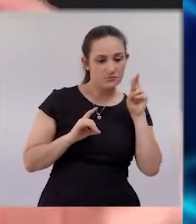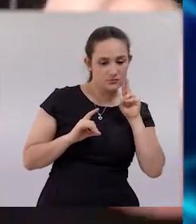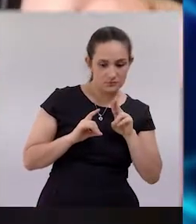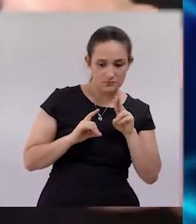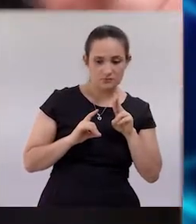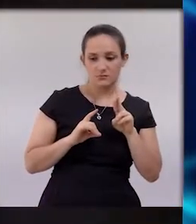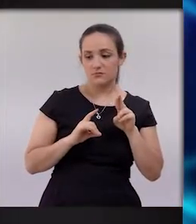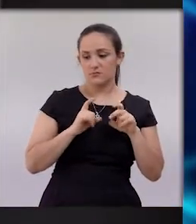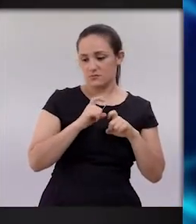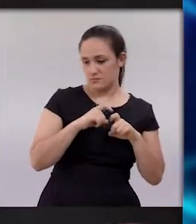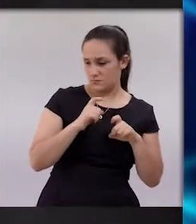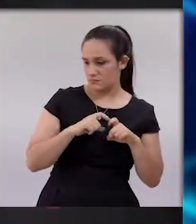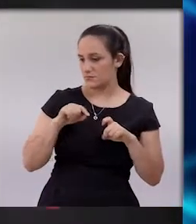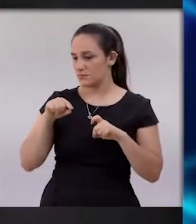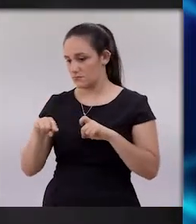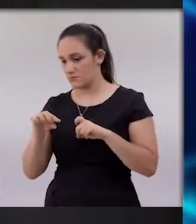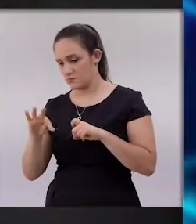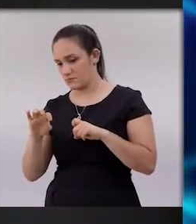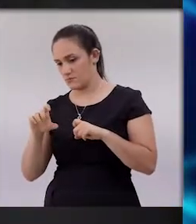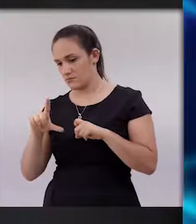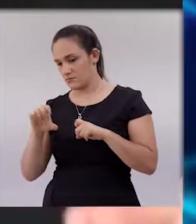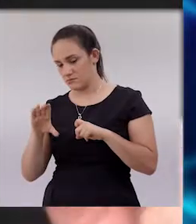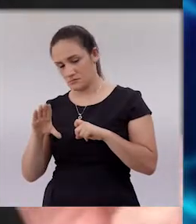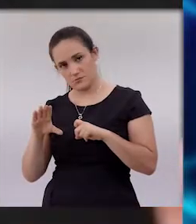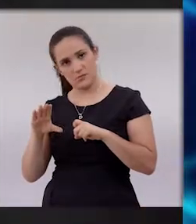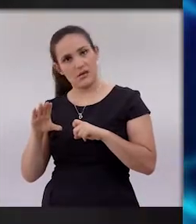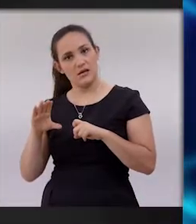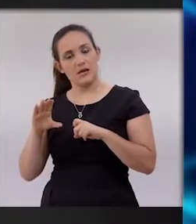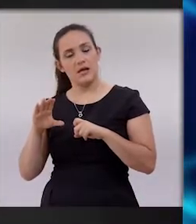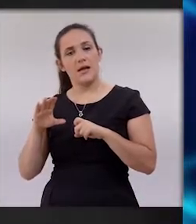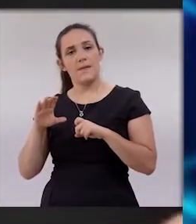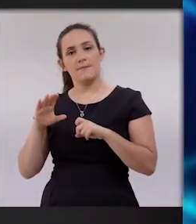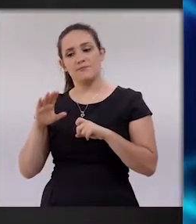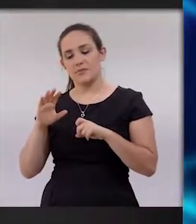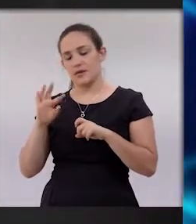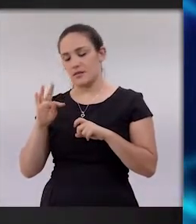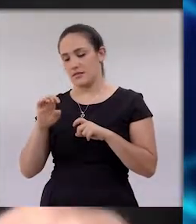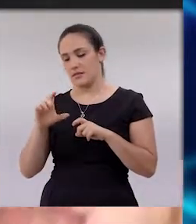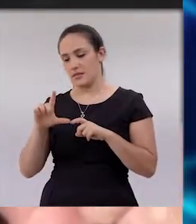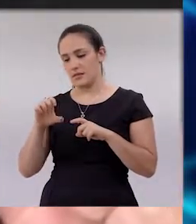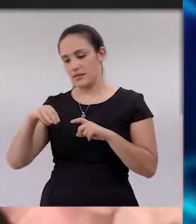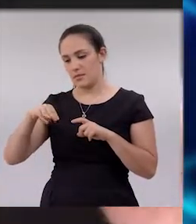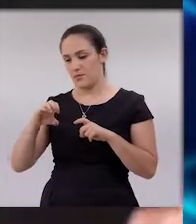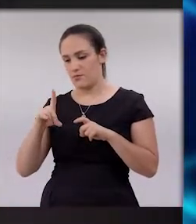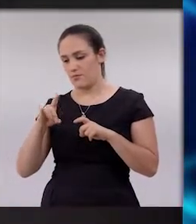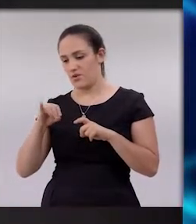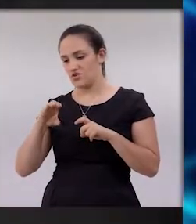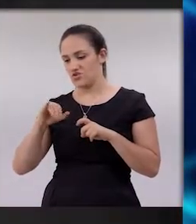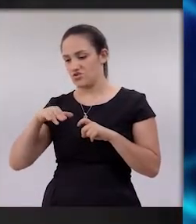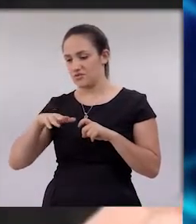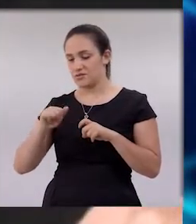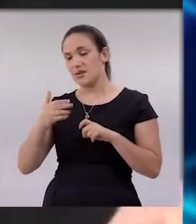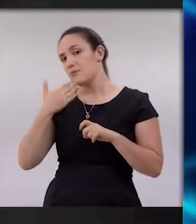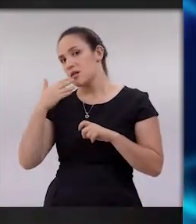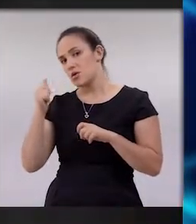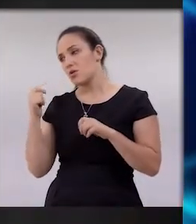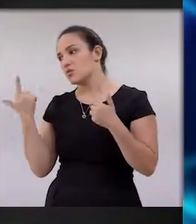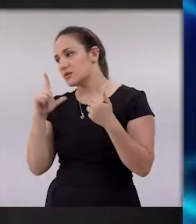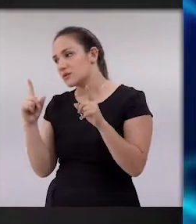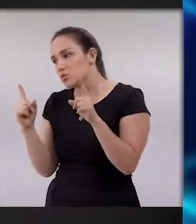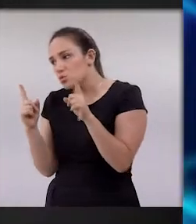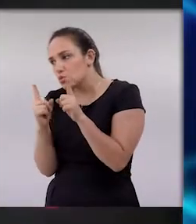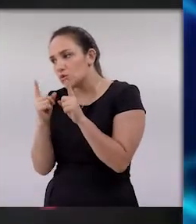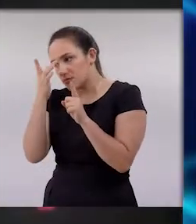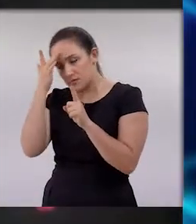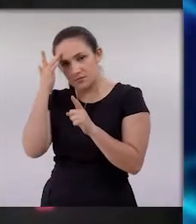telemedicina e a telesaúde, como um guarda-chuva maior, vem para azeitar dentro desse processo e azeitar as relações entre os profissionais